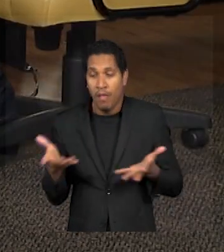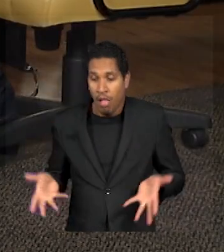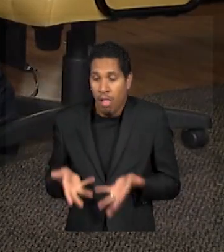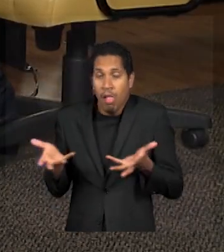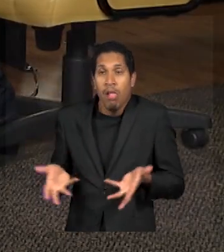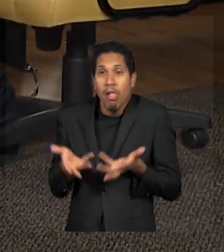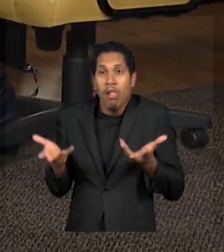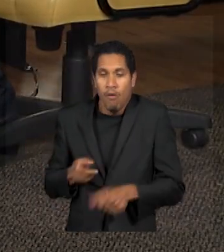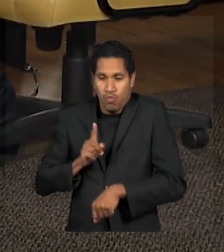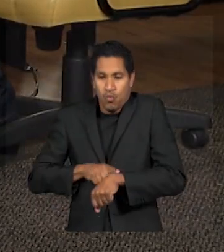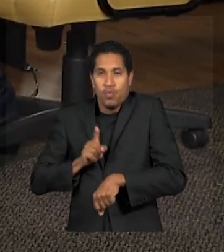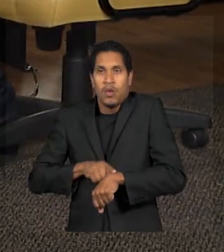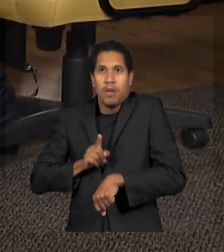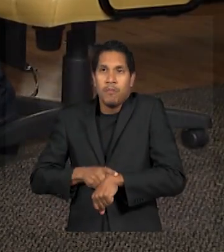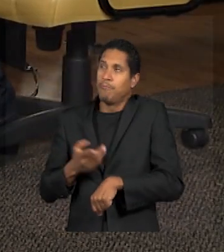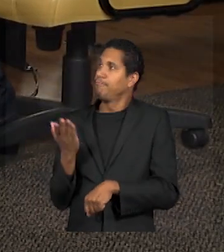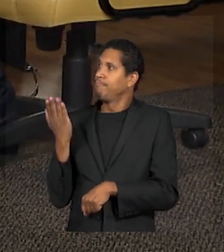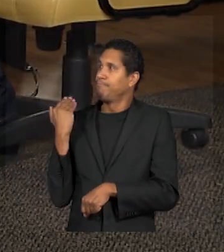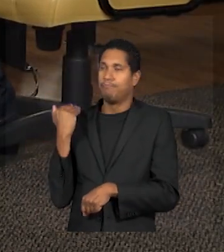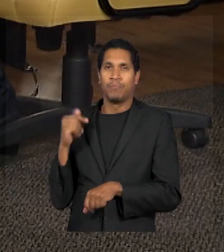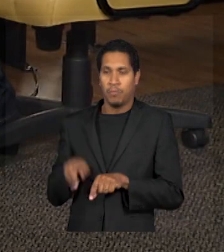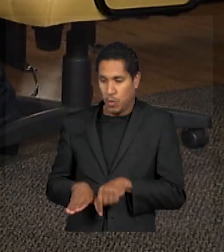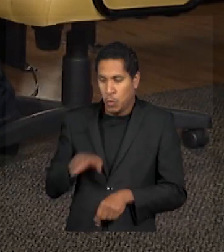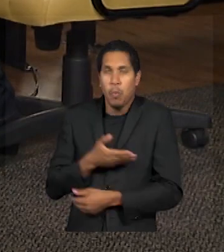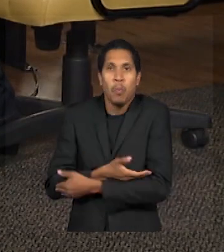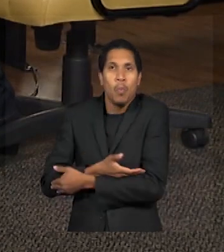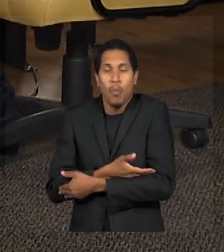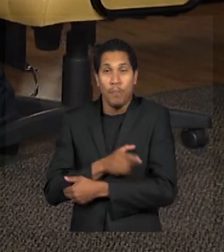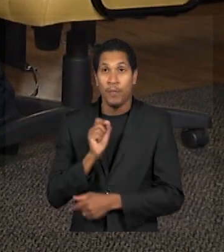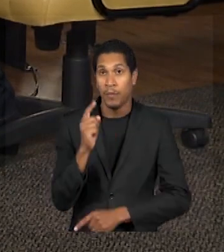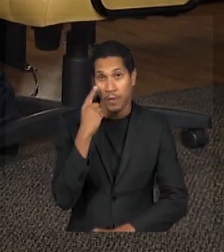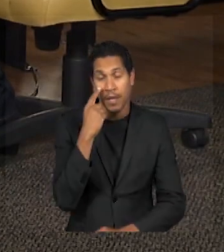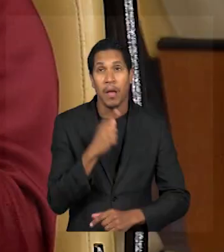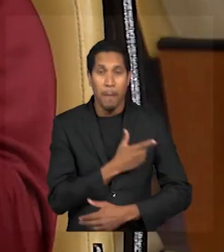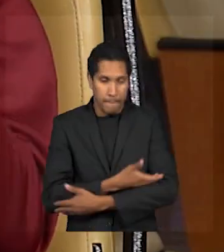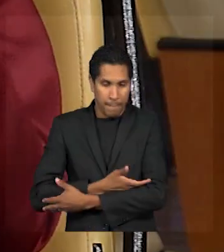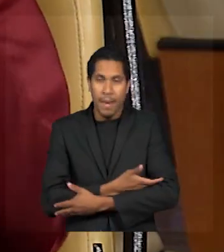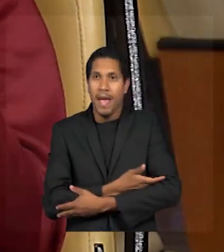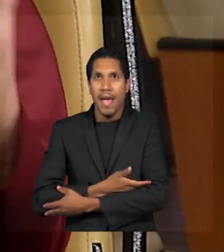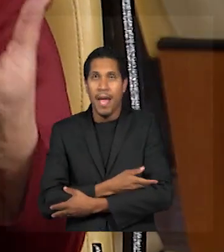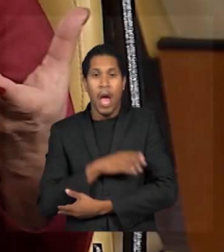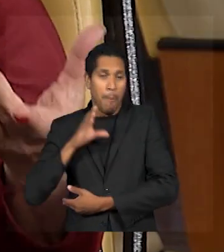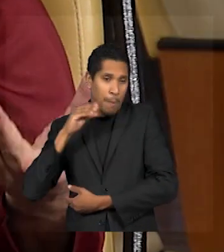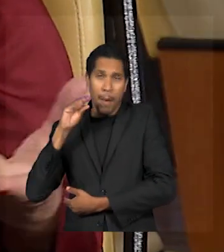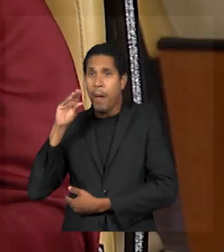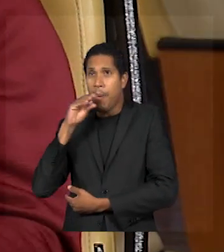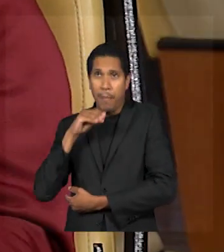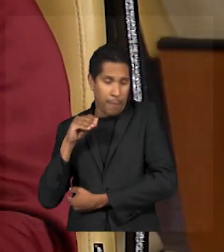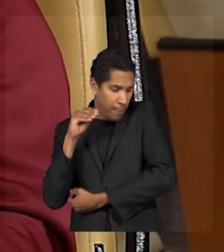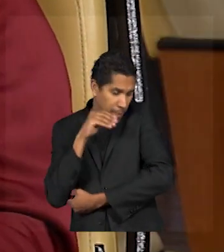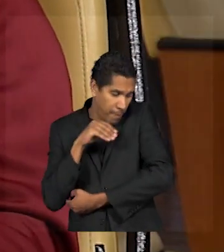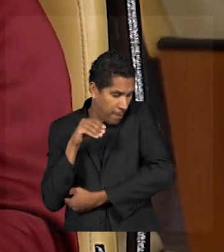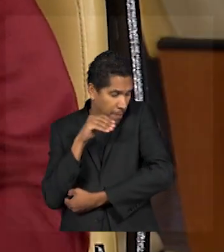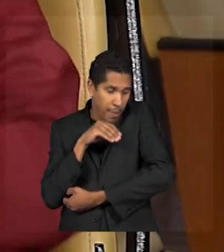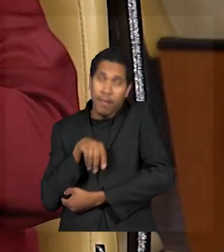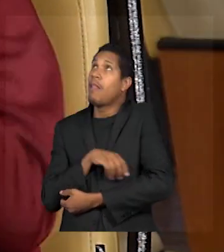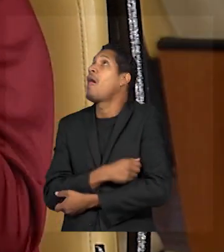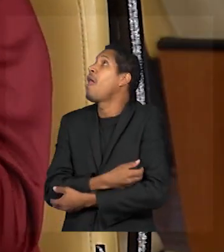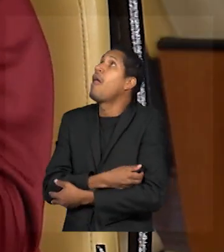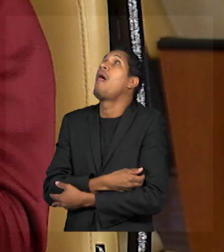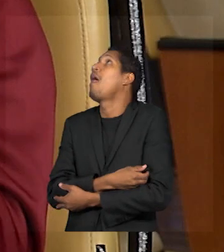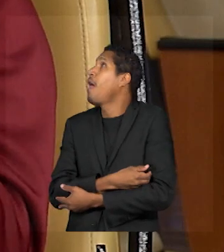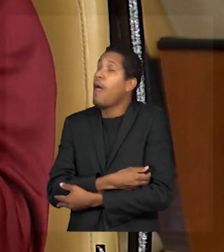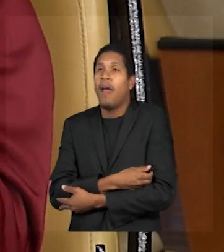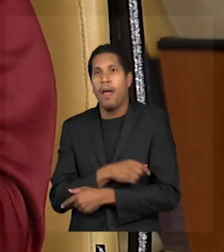no tempo adequado. A gente sempre fala que uma criança, quando você tem um bebezinho, você está falando com ela o tempo todo. Então,